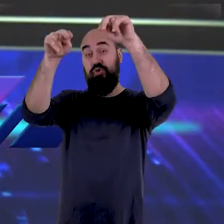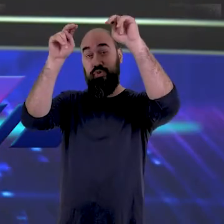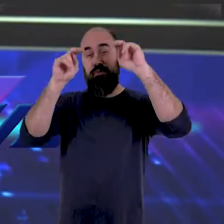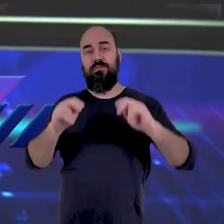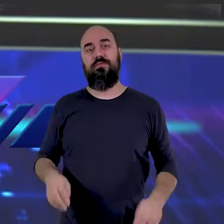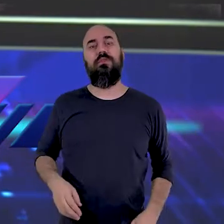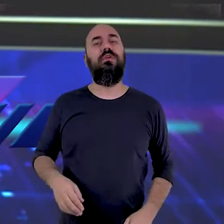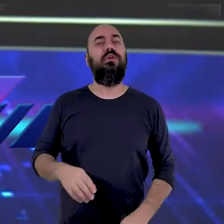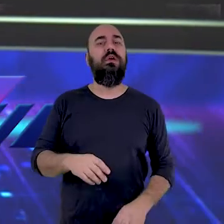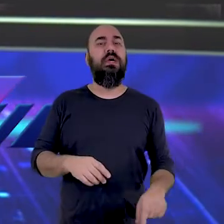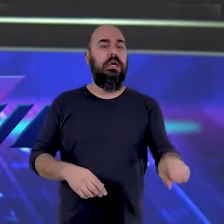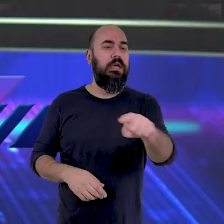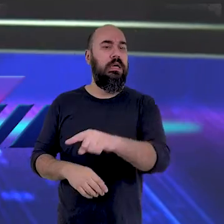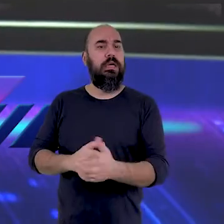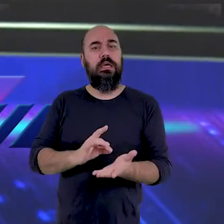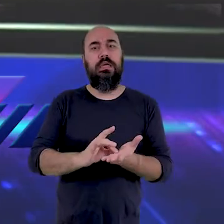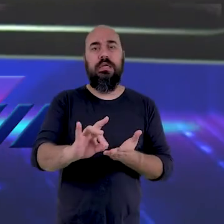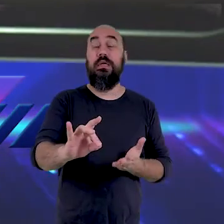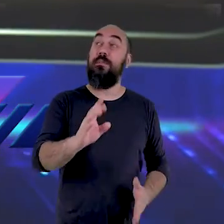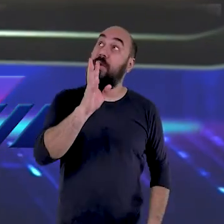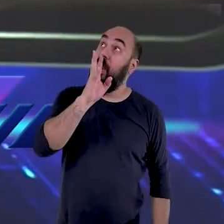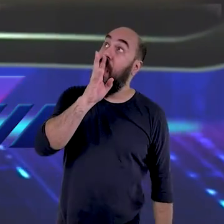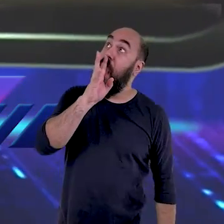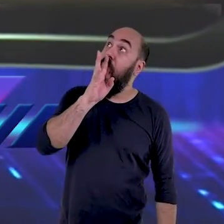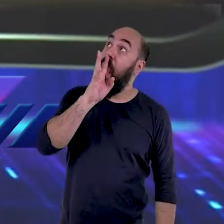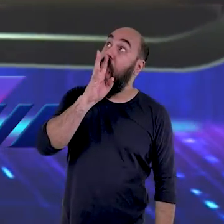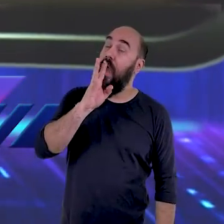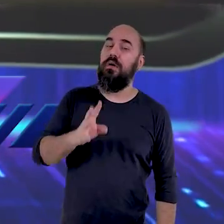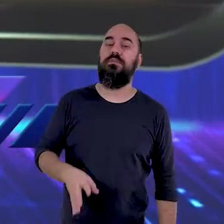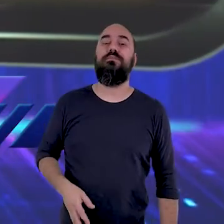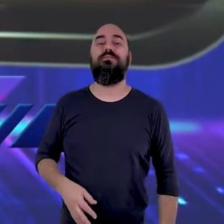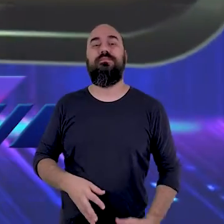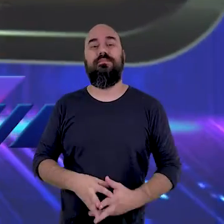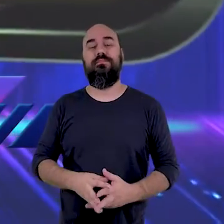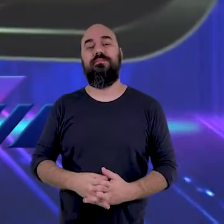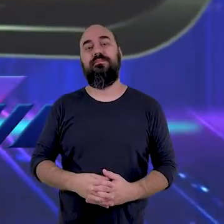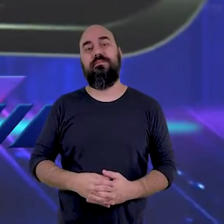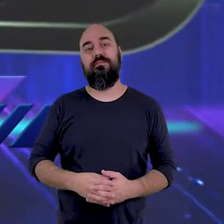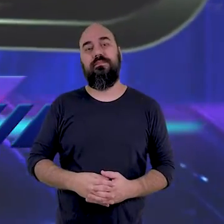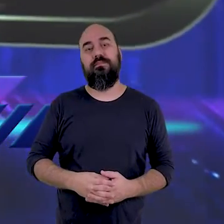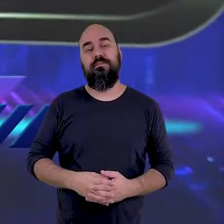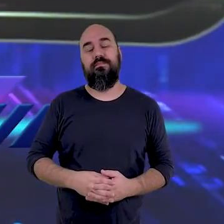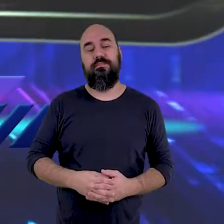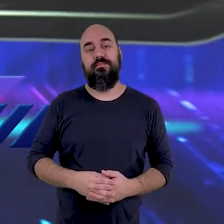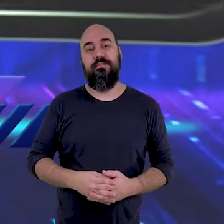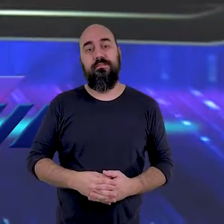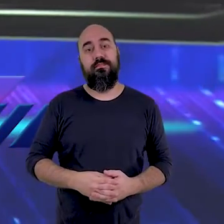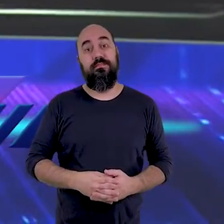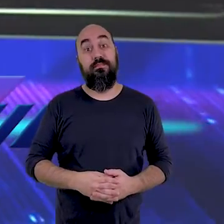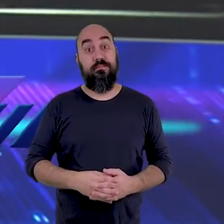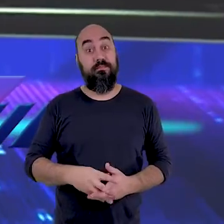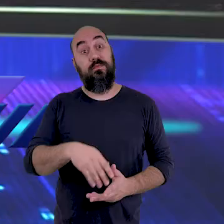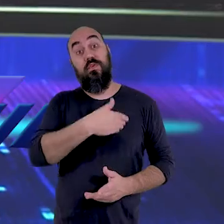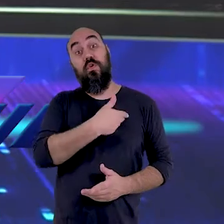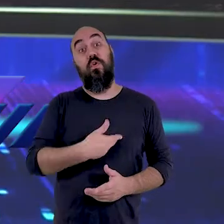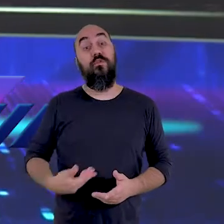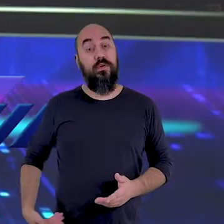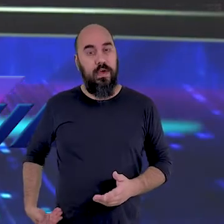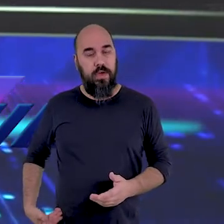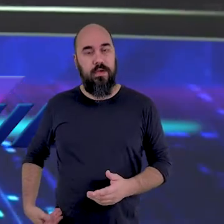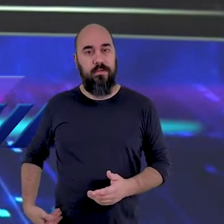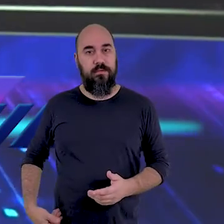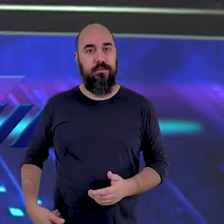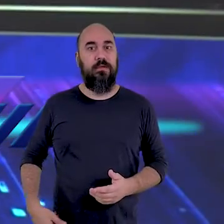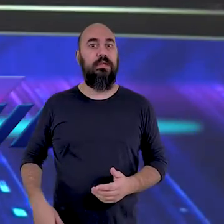nuvem, e os seus inimigos as contemplaram. O governo que se levantou